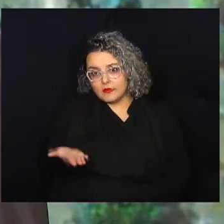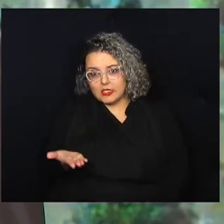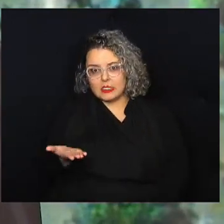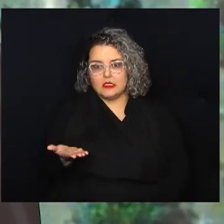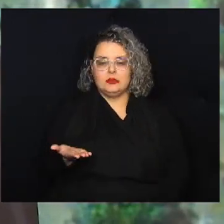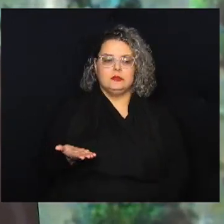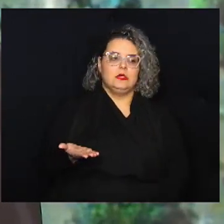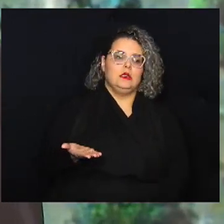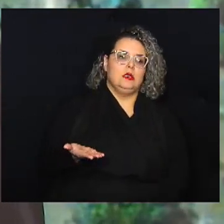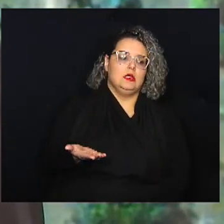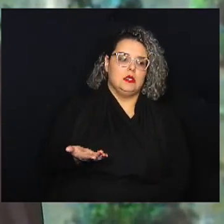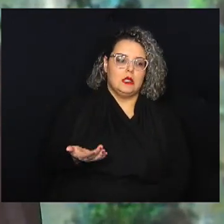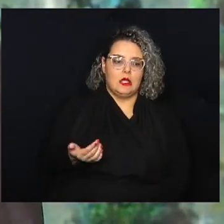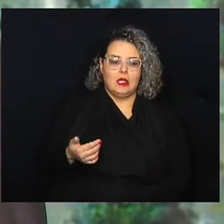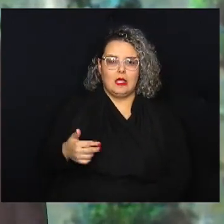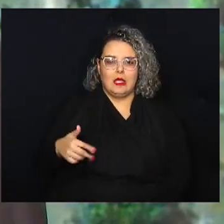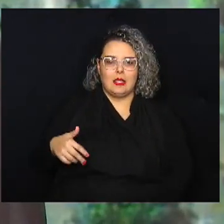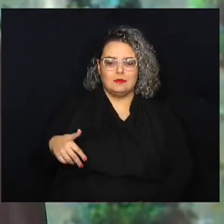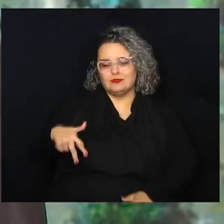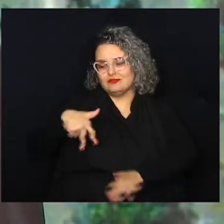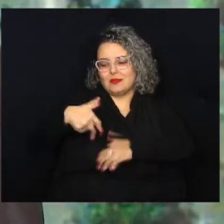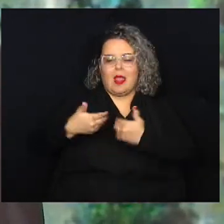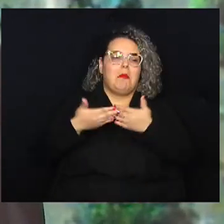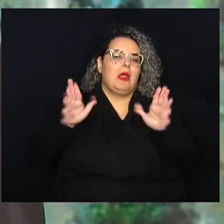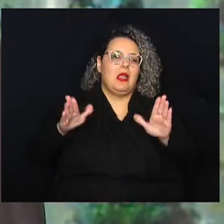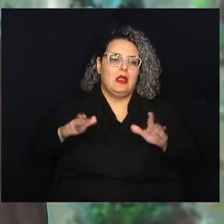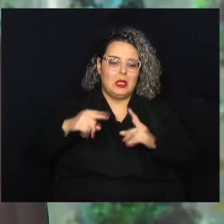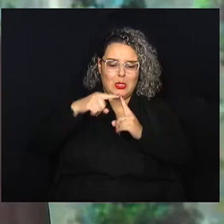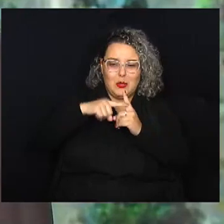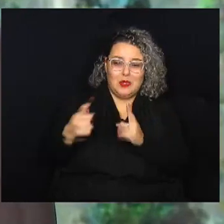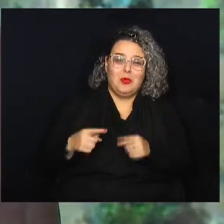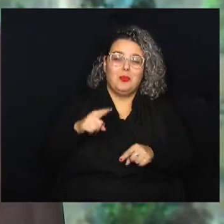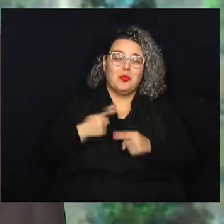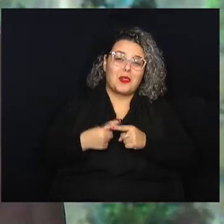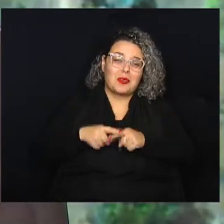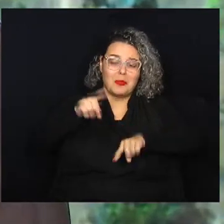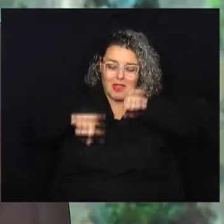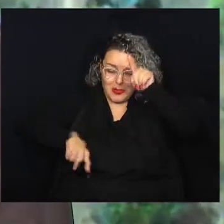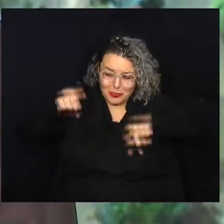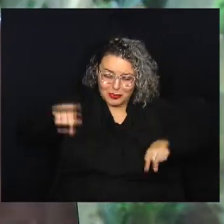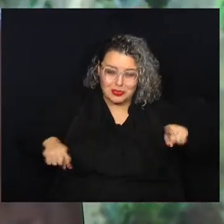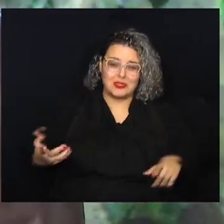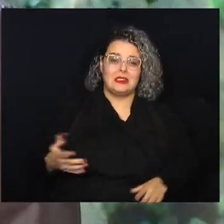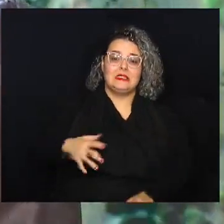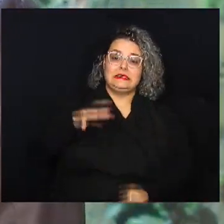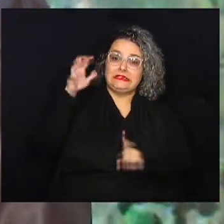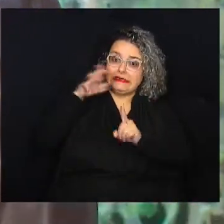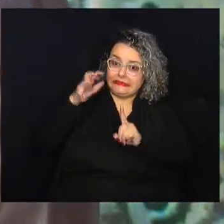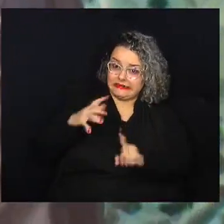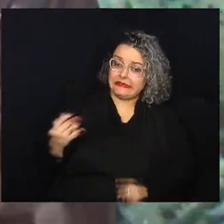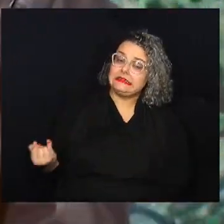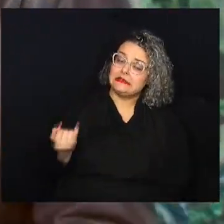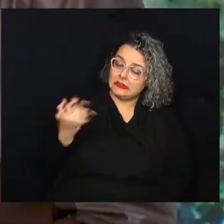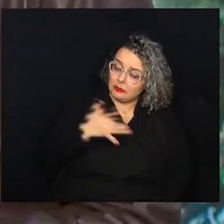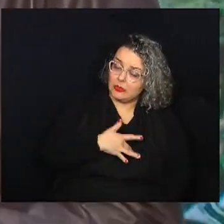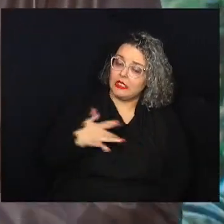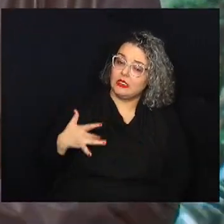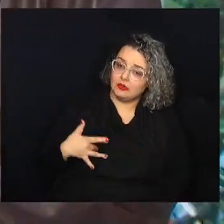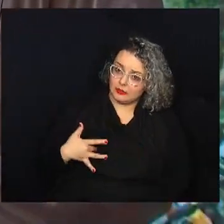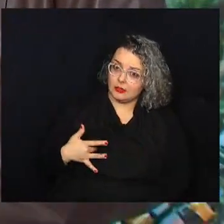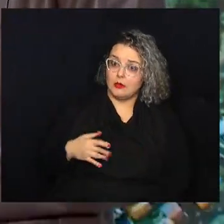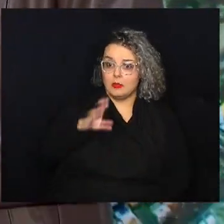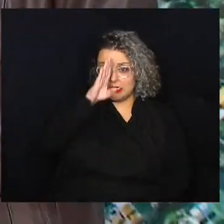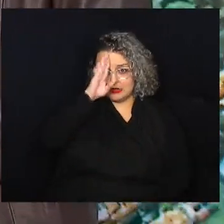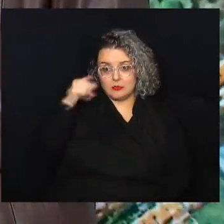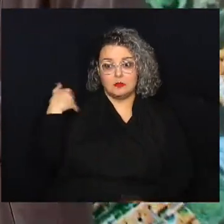expor a essa temperatura mais baixa, porque é uma variação muito brusca e isso realmente tem um impacto muito importante na saúde, sobretudo dos idosos e